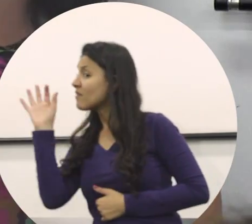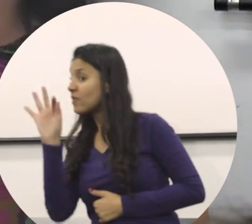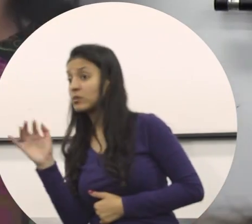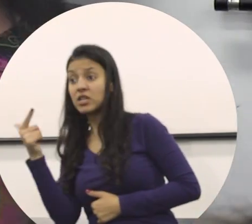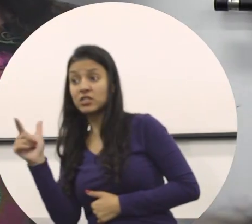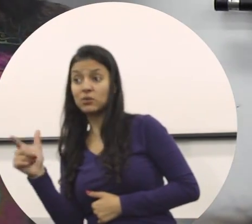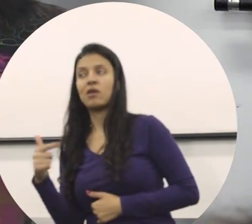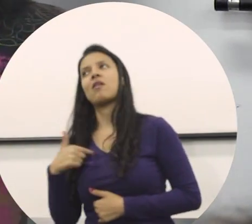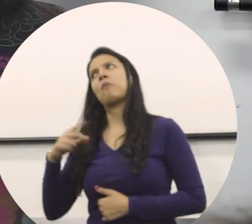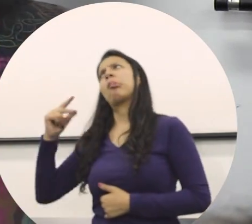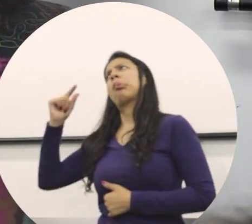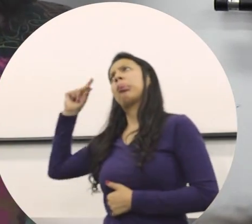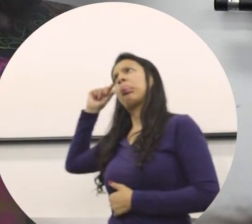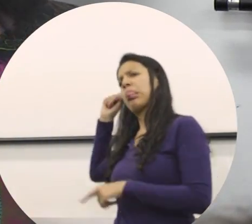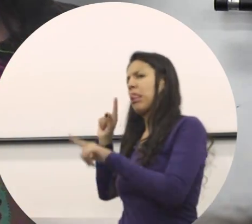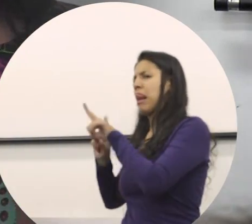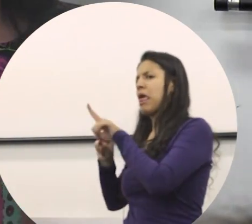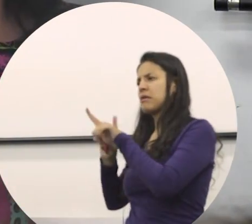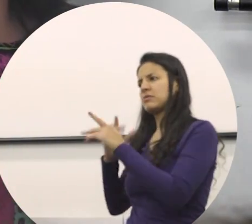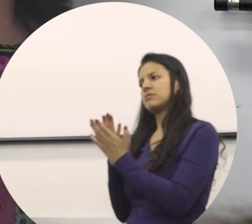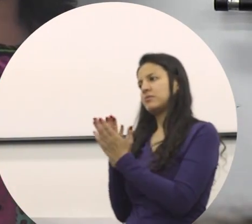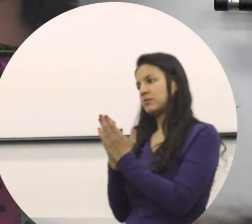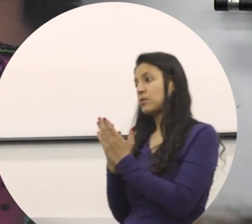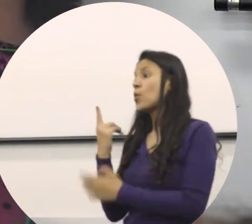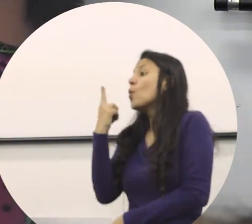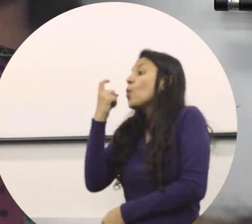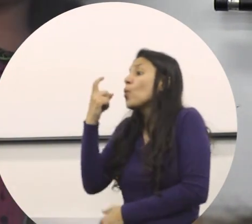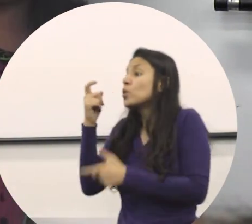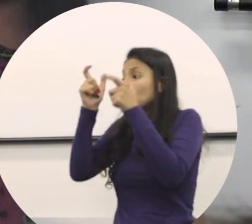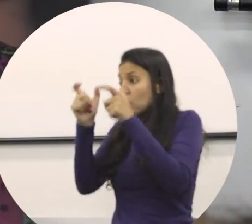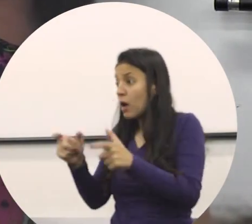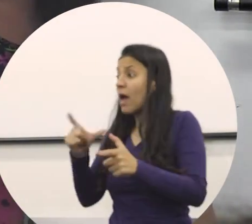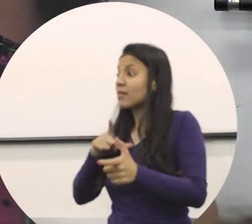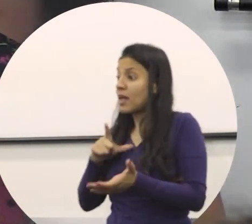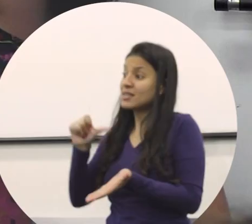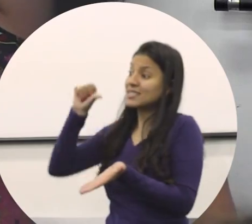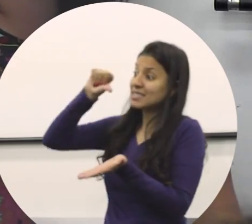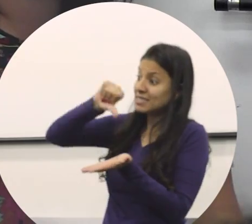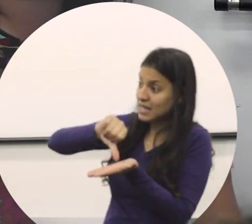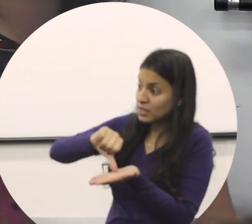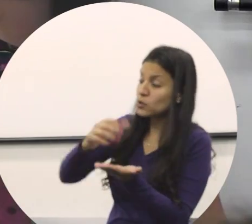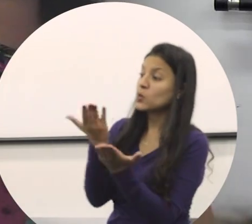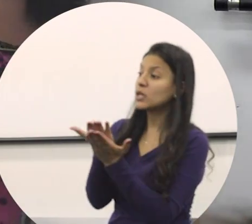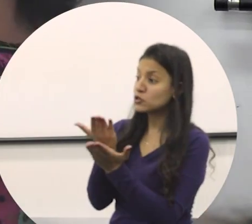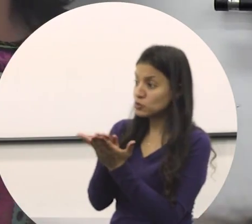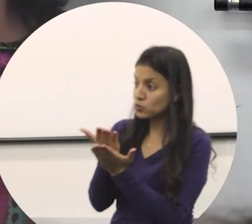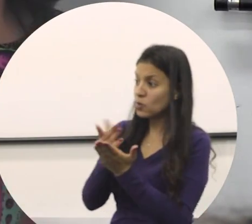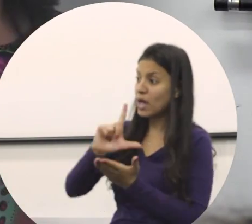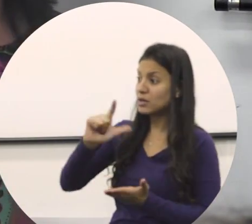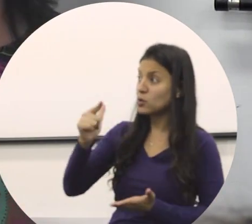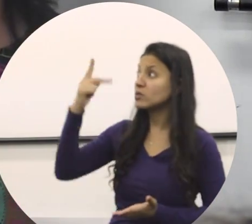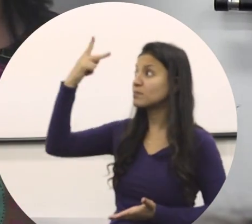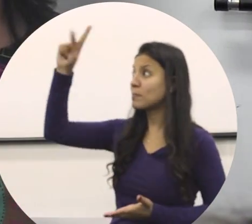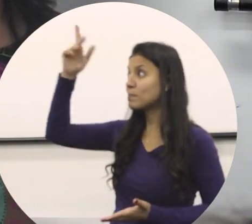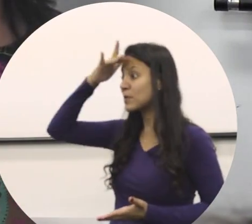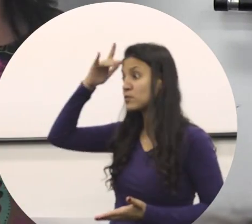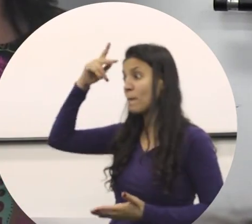de letras, o único lugar que tinha um centro de estudos de língua portuguesa para estrangeiro era o